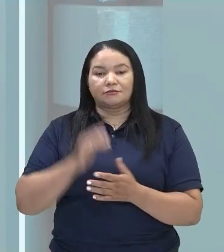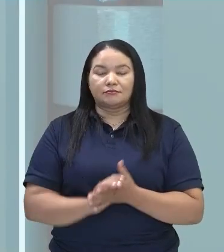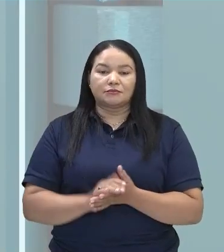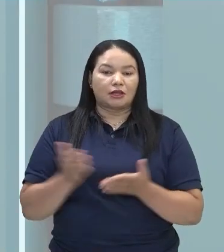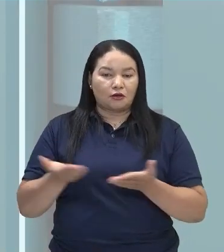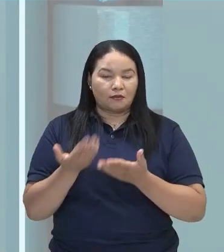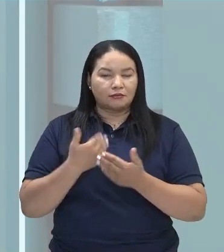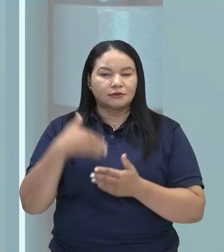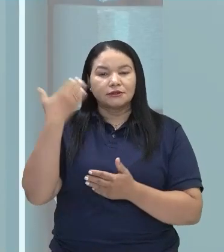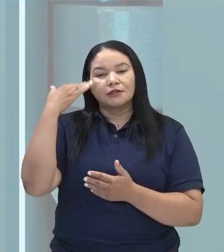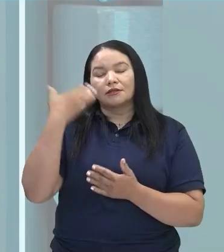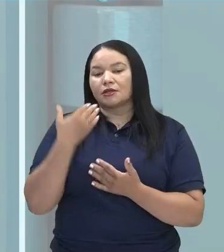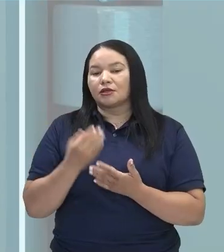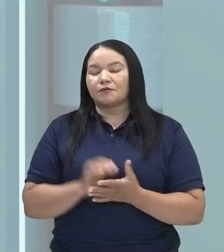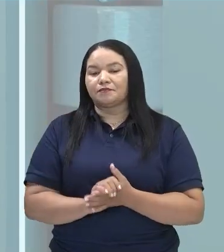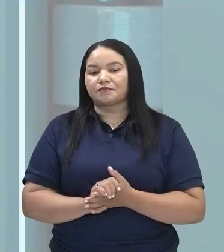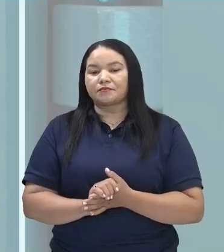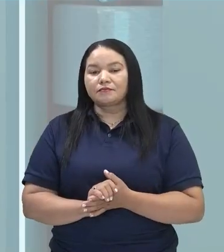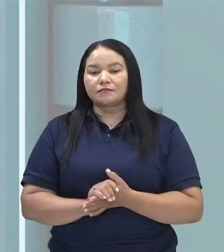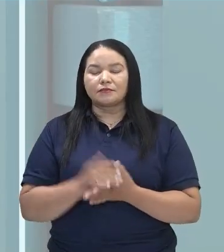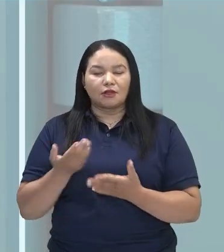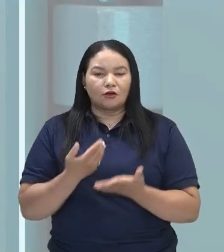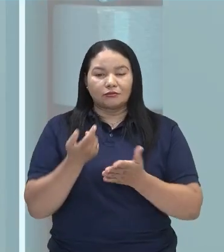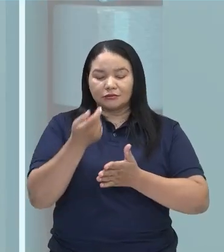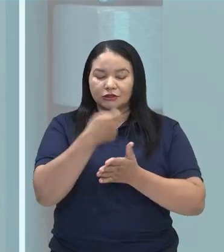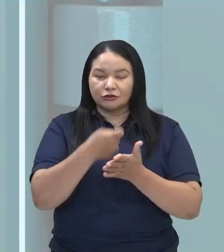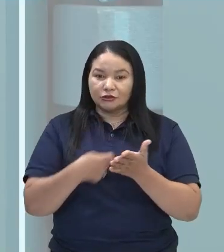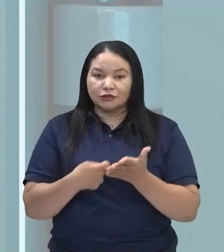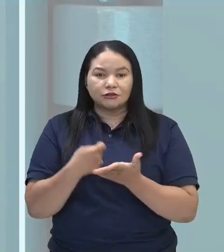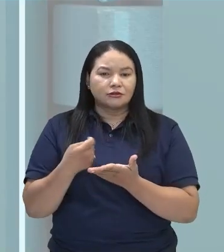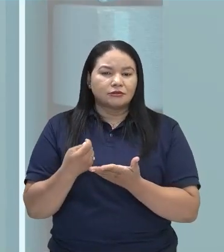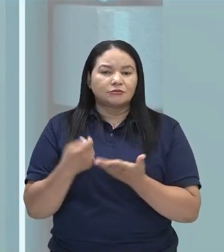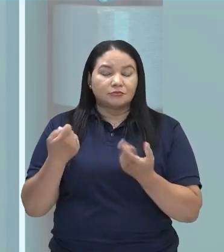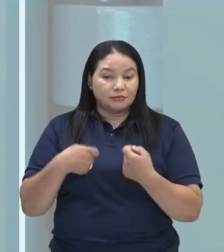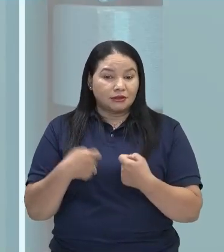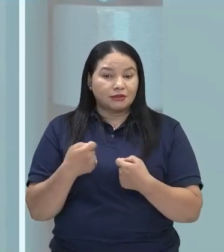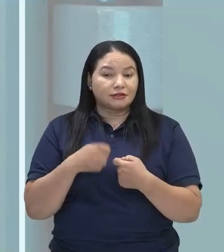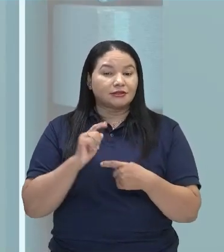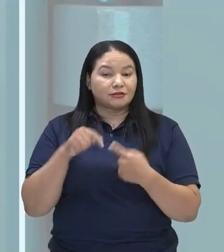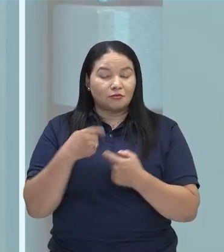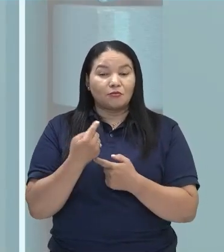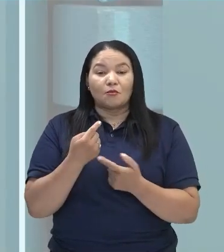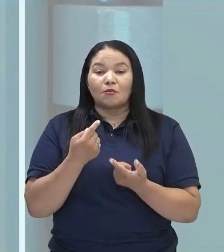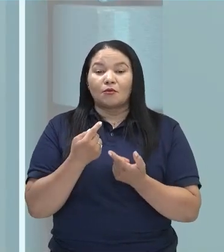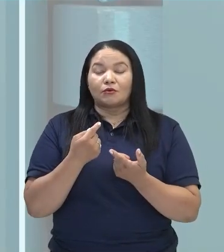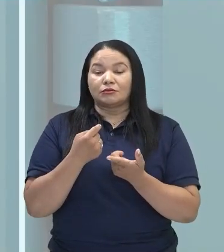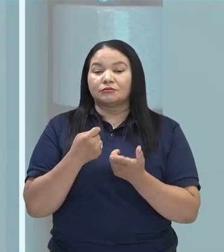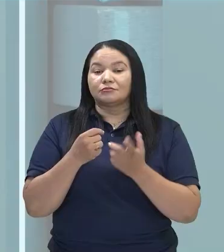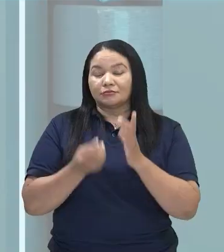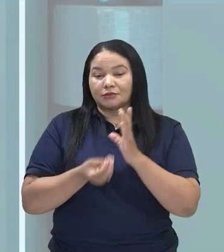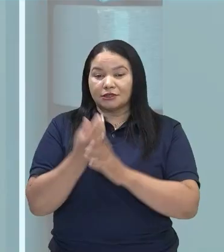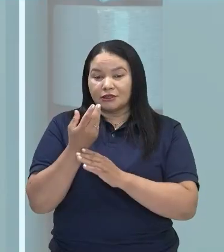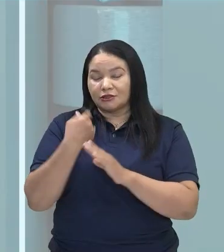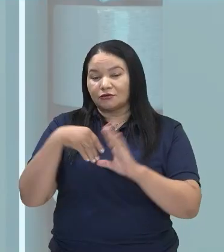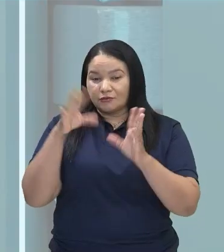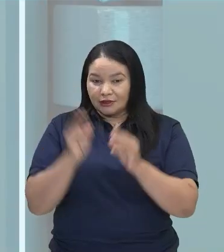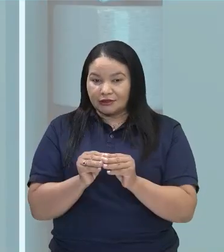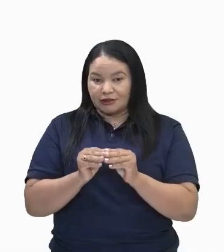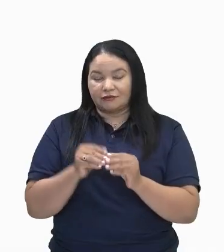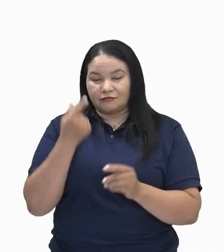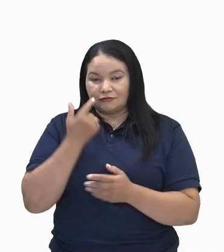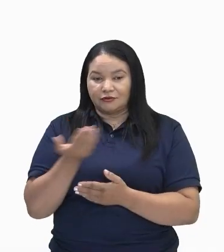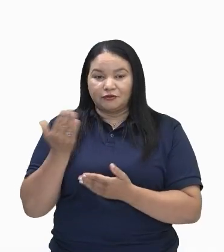agora juntos anotações que vão nos levar posteriormente à criação de uma resenha, certo?